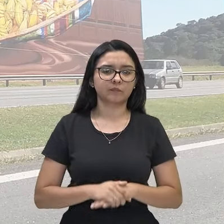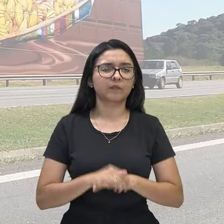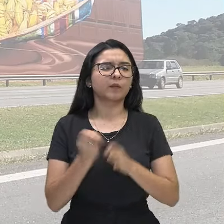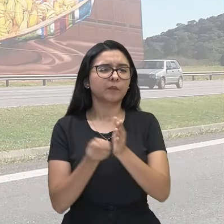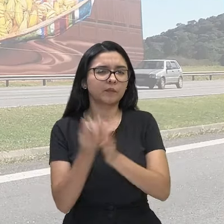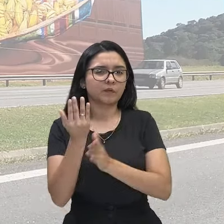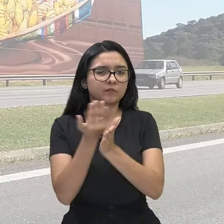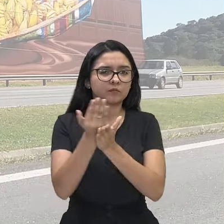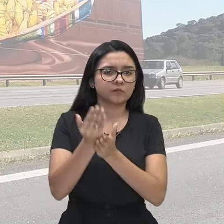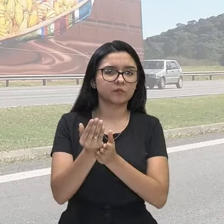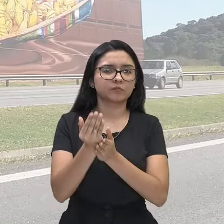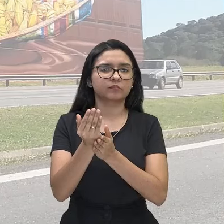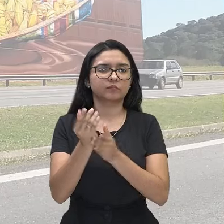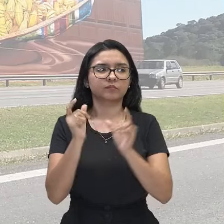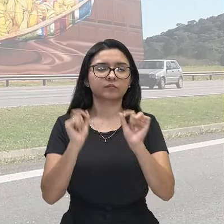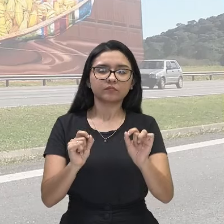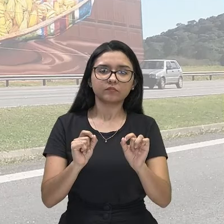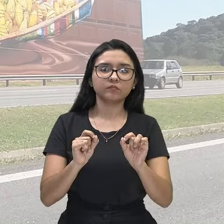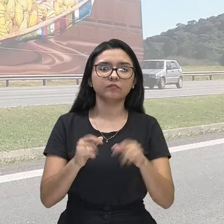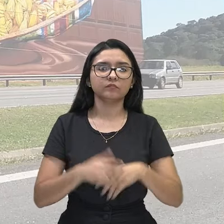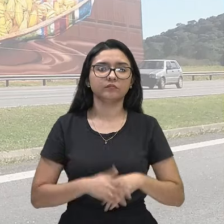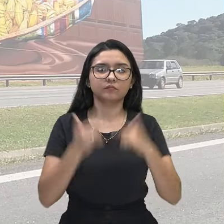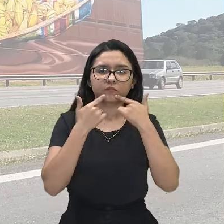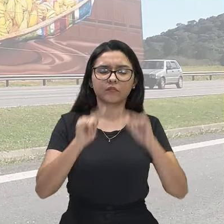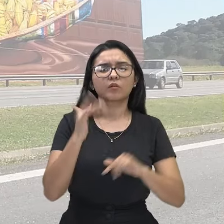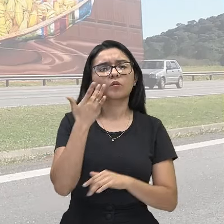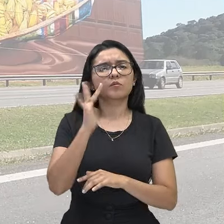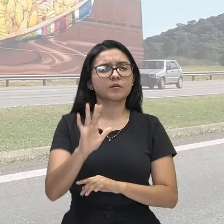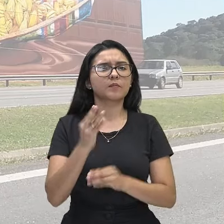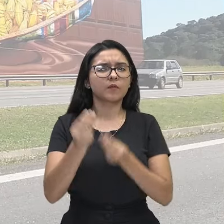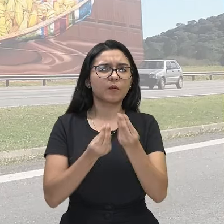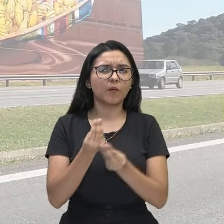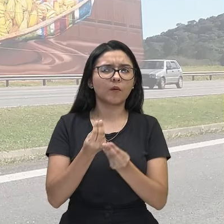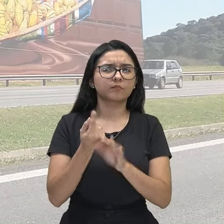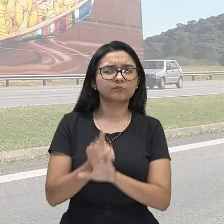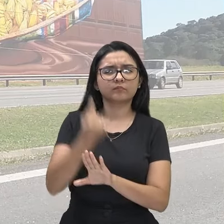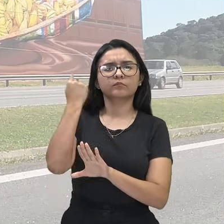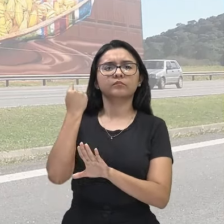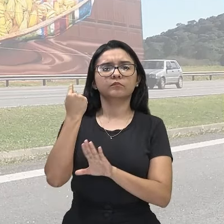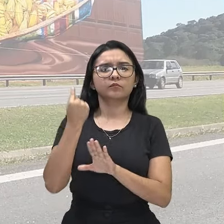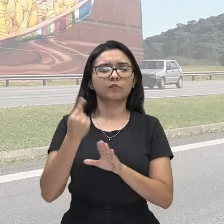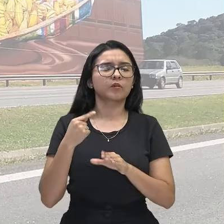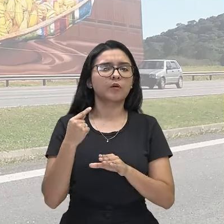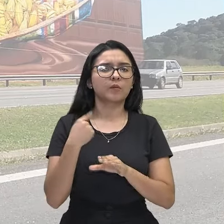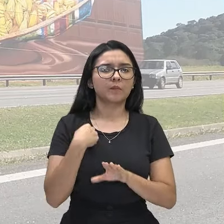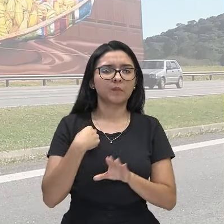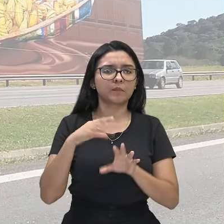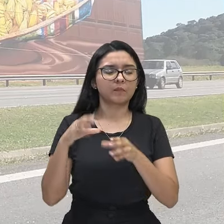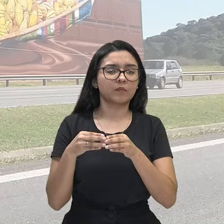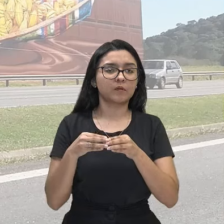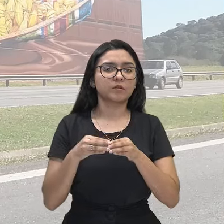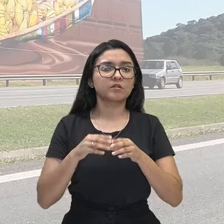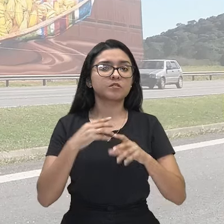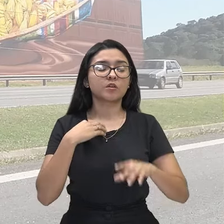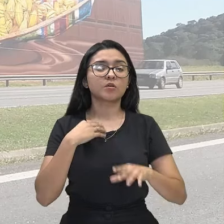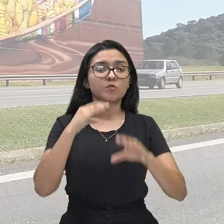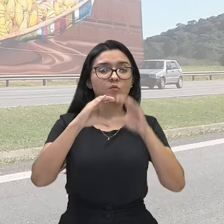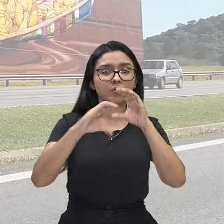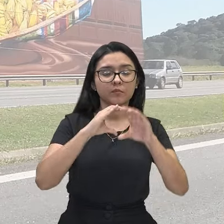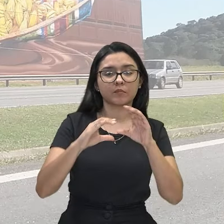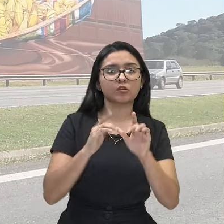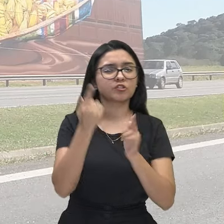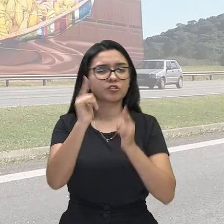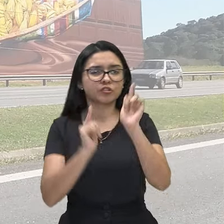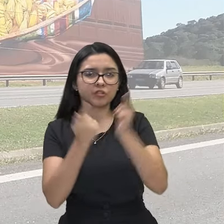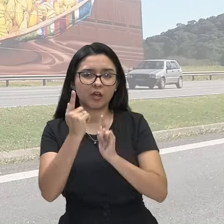mistério antigo. Embora não saibamos ao certo como os primeiros seres humanos se comunicavam, seja por gestos, grunhidos ou